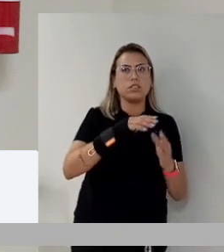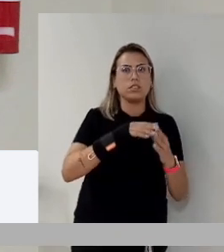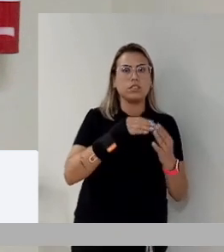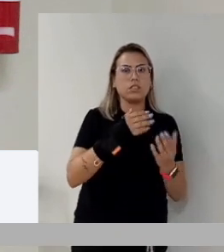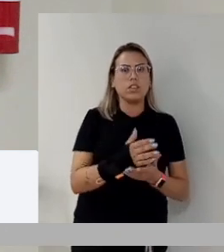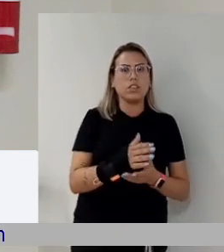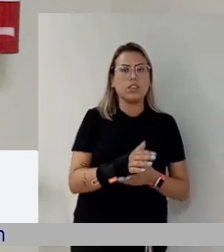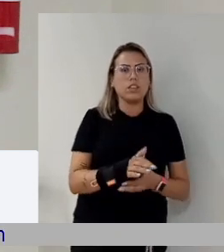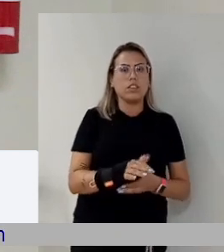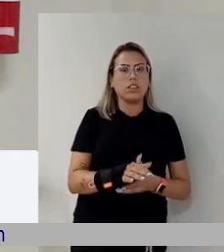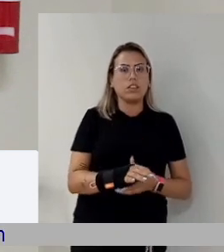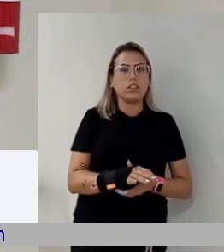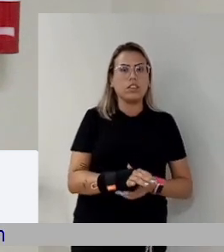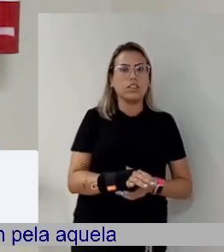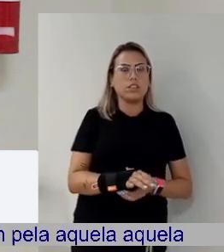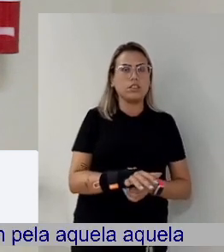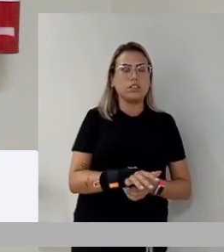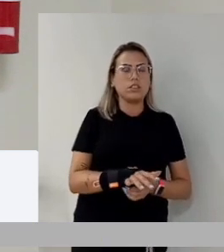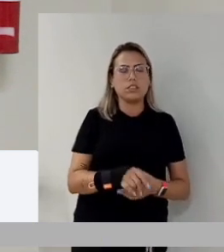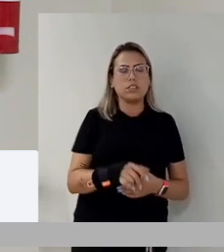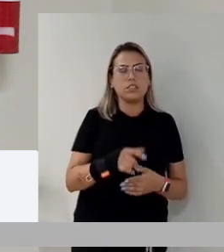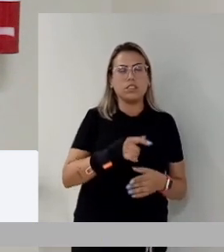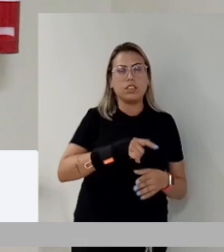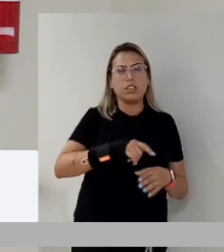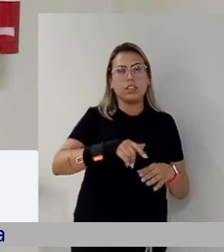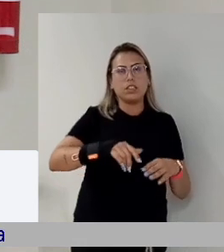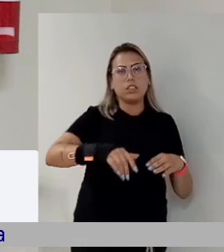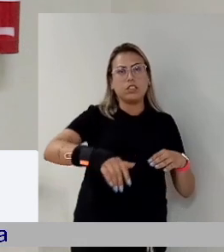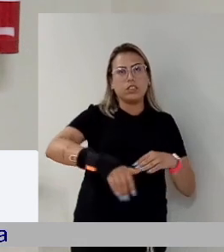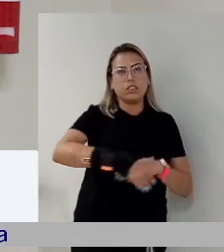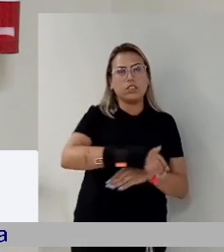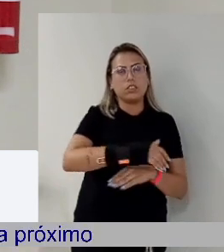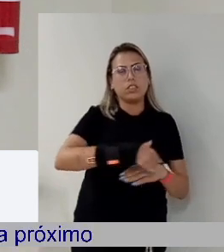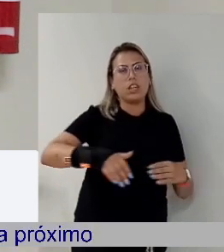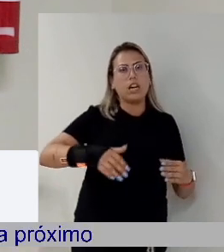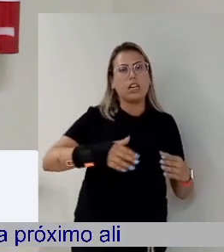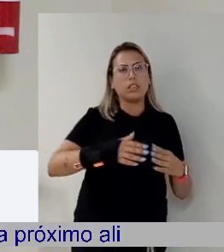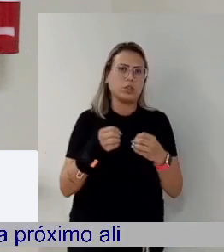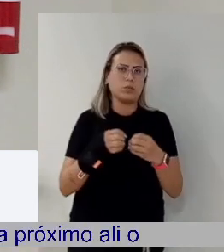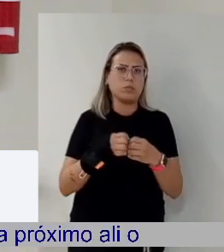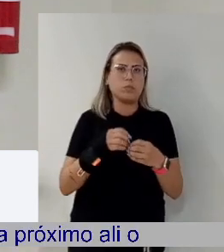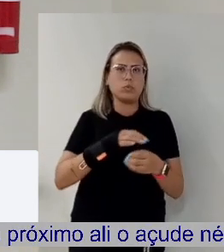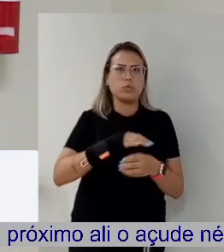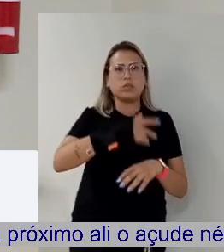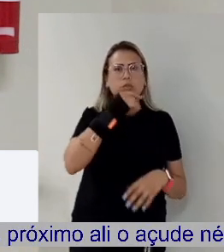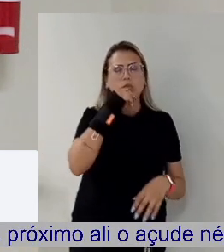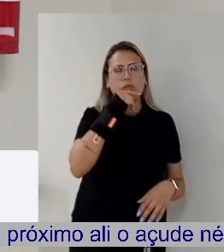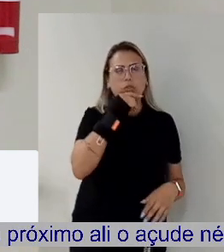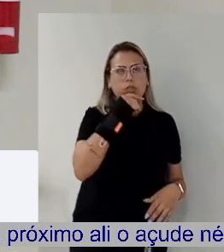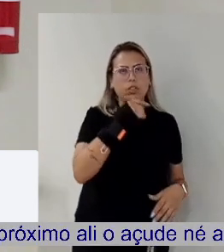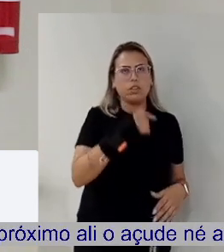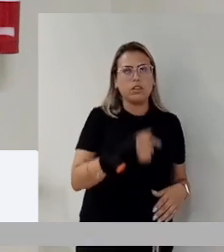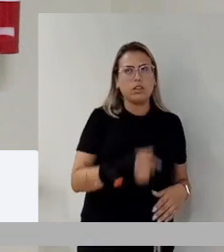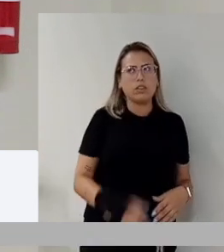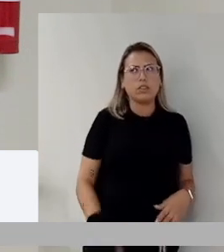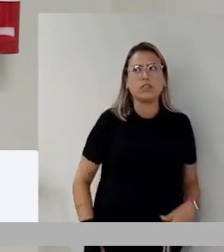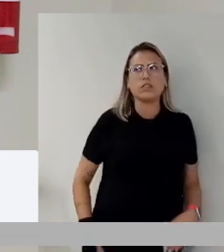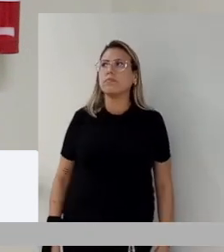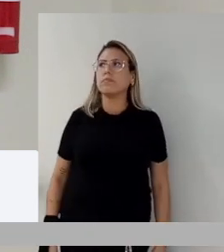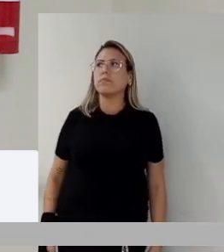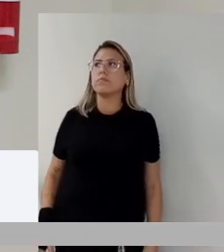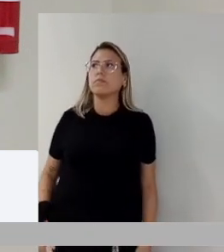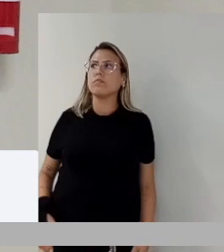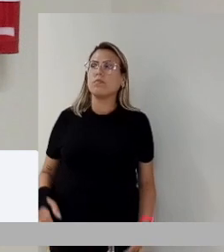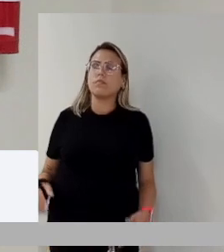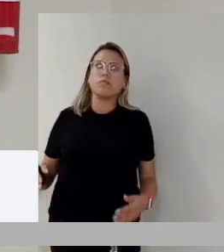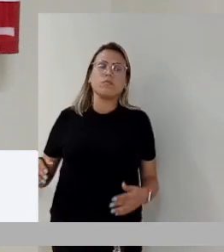por aquela aquela estrada que chama aquela Estrada próximo ali o né a parí do audo Então